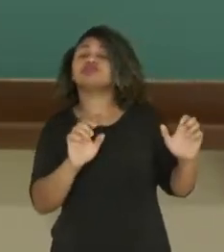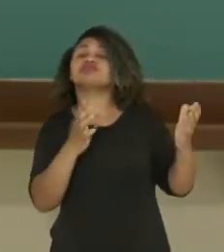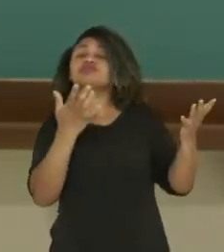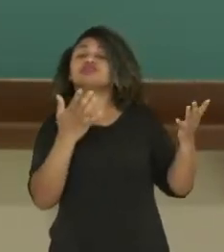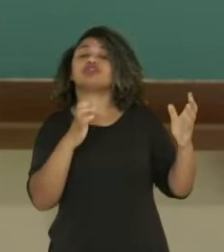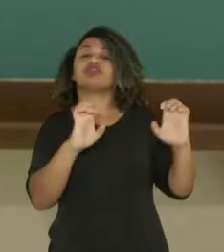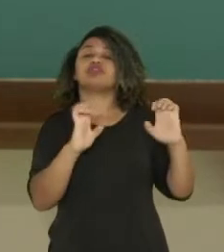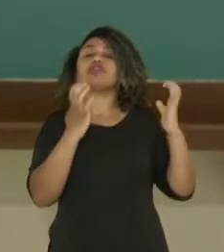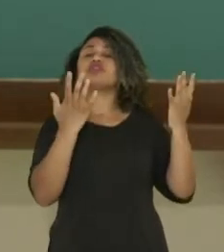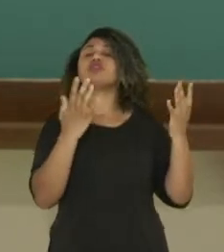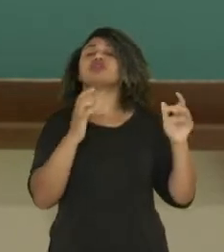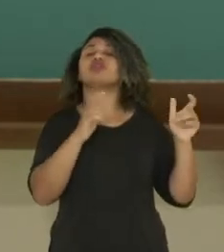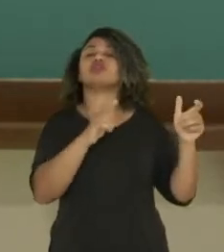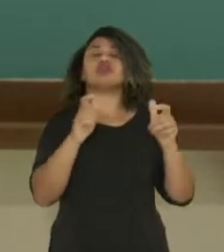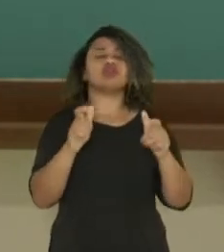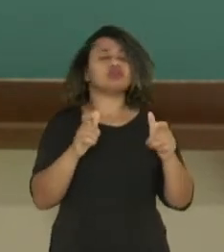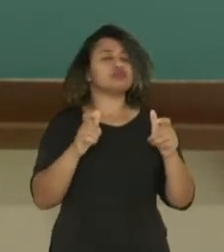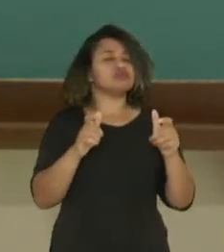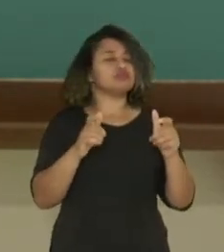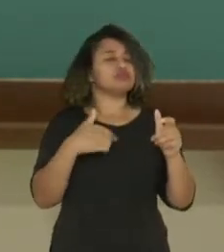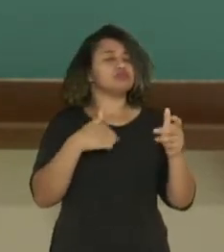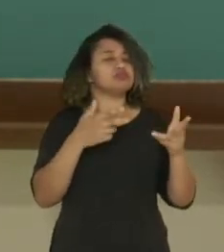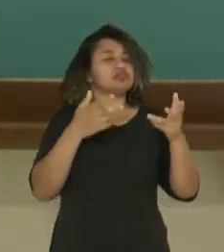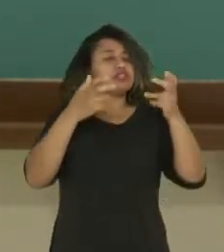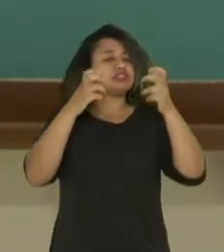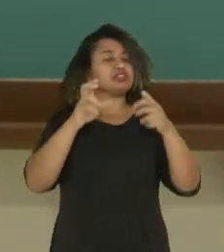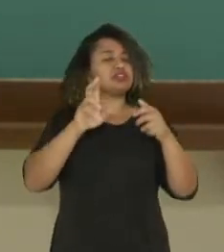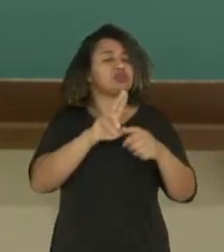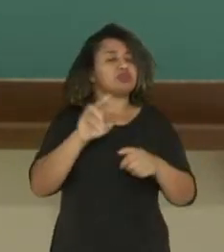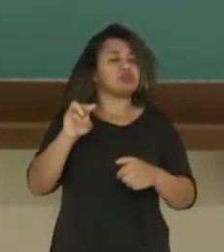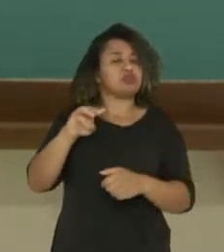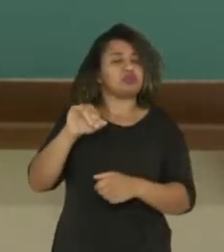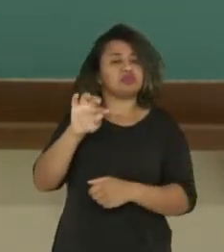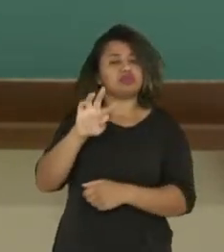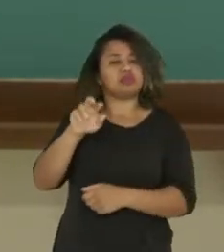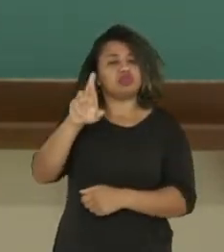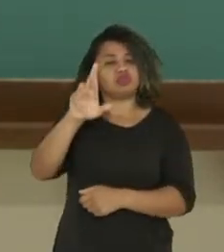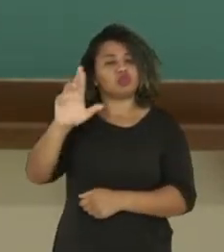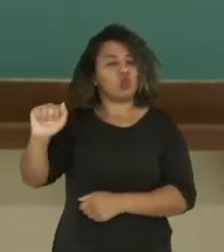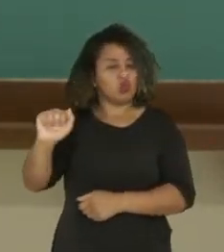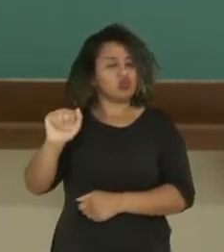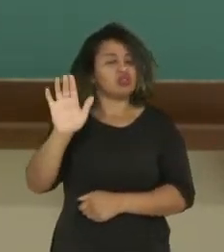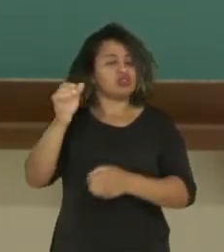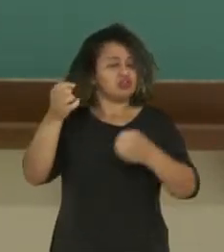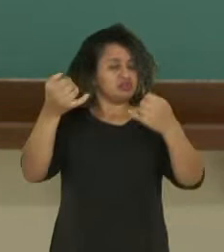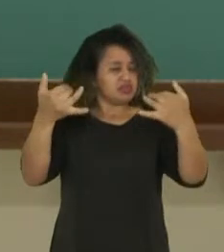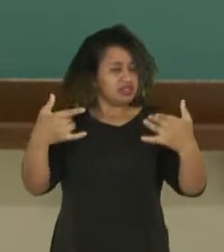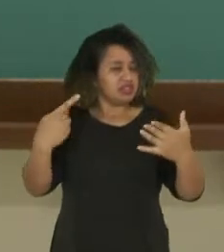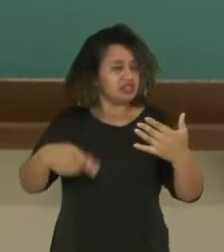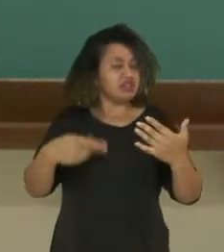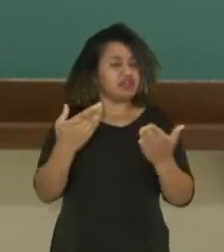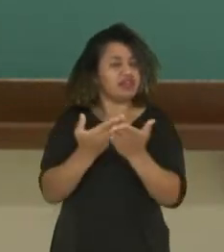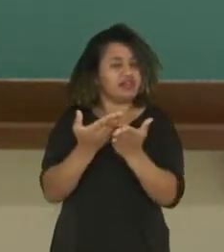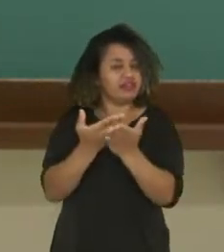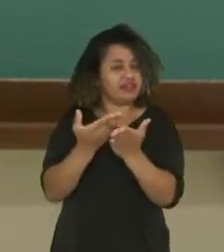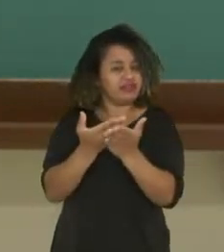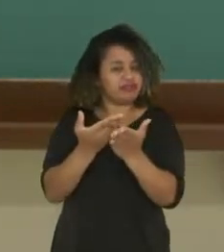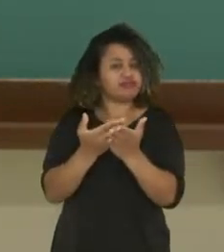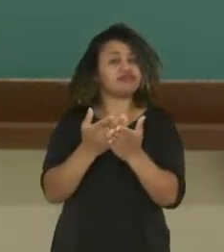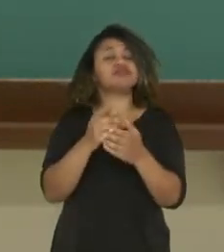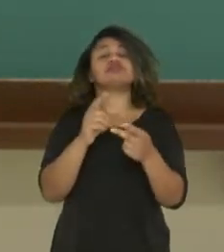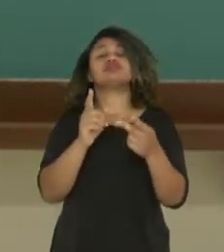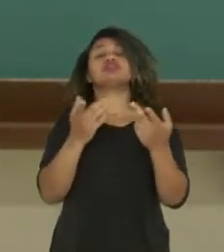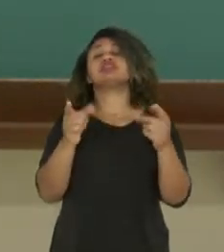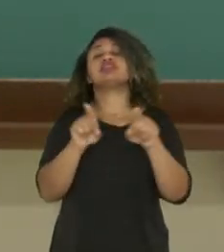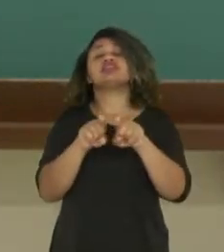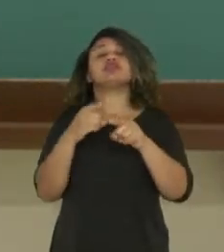Né? Olha o título, olha o nome. Mistura. Nós já falamos isso na aula aqui, tá? E por que